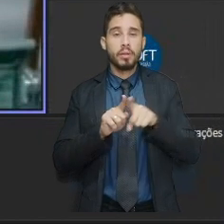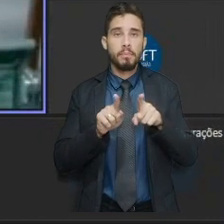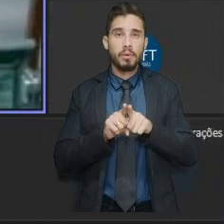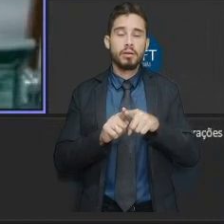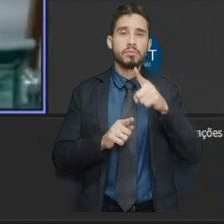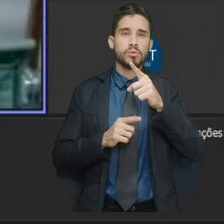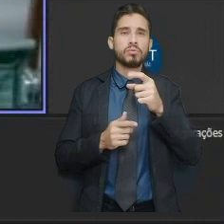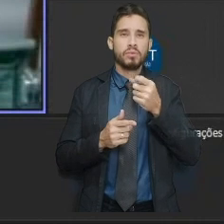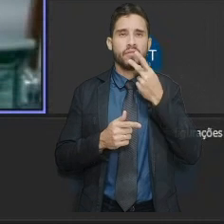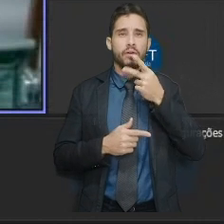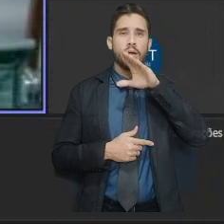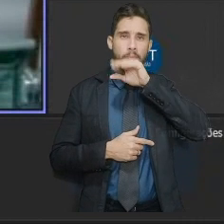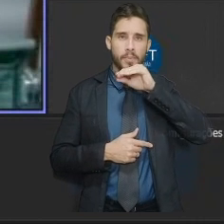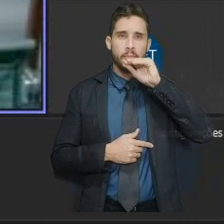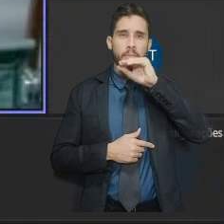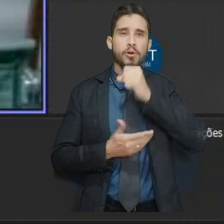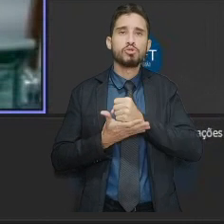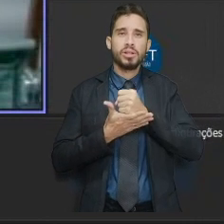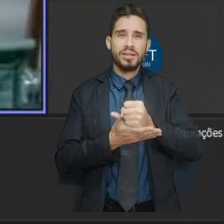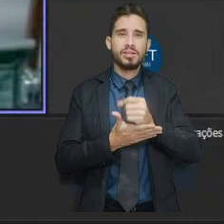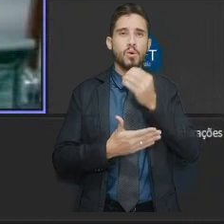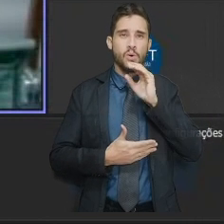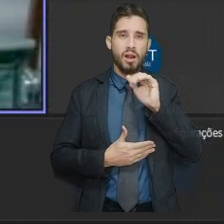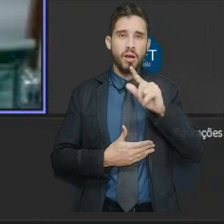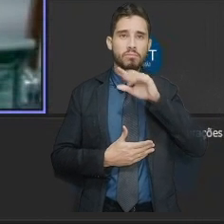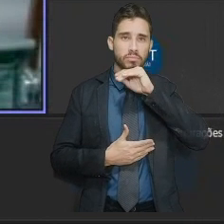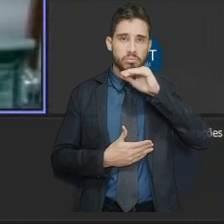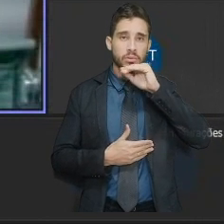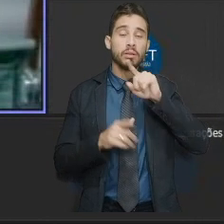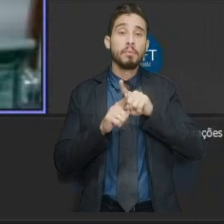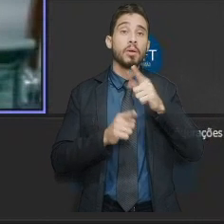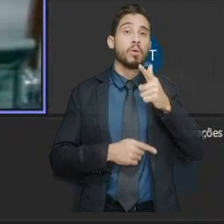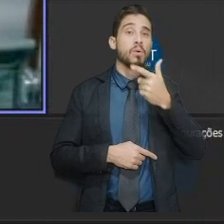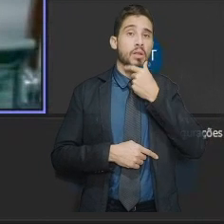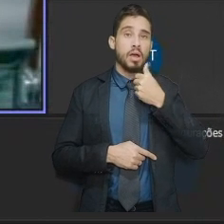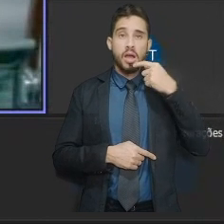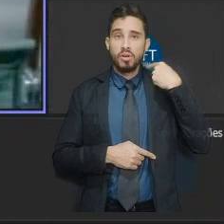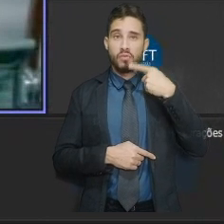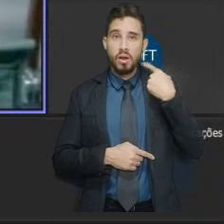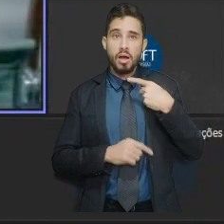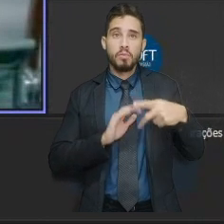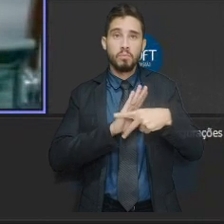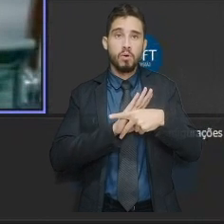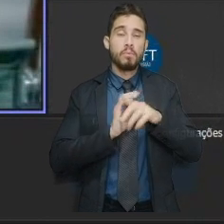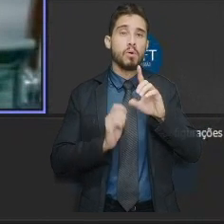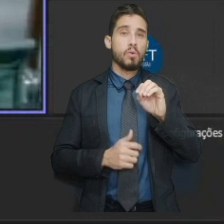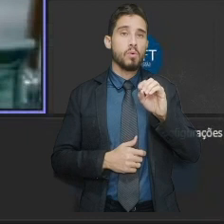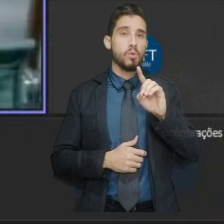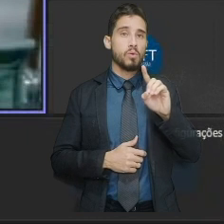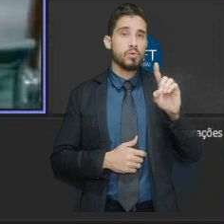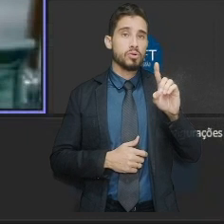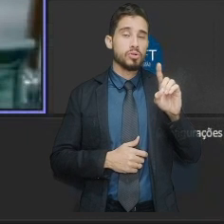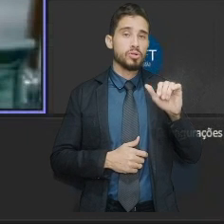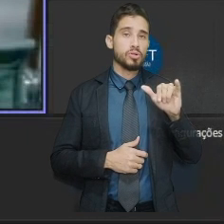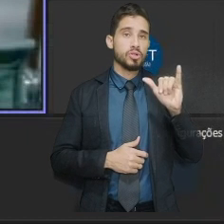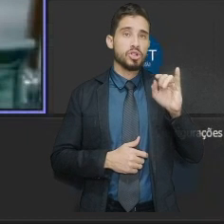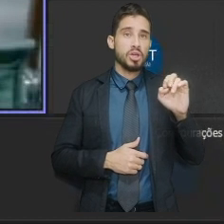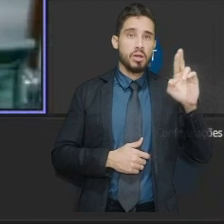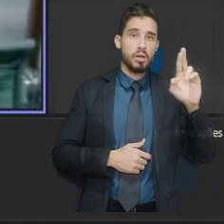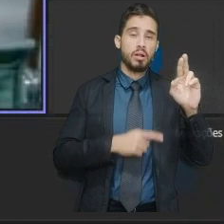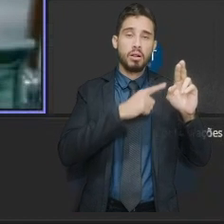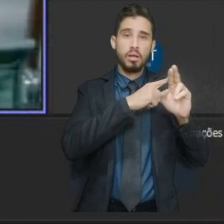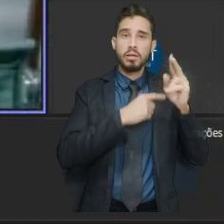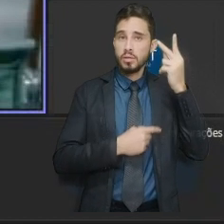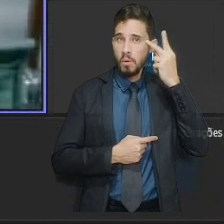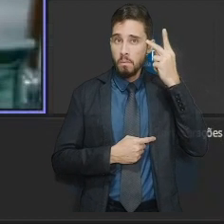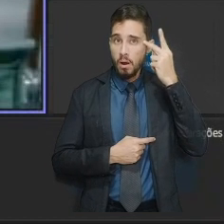doutora aqui que hoje fez a sustentação oral, mas um outro advogado da Goodyear, via Teams, São Paulo,